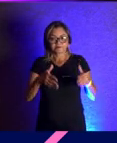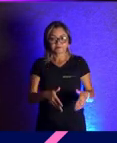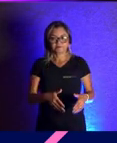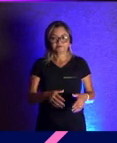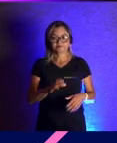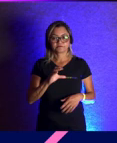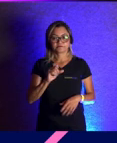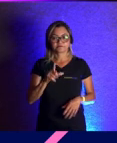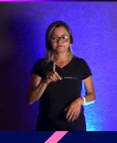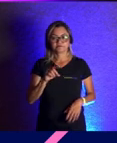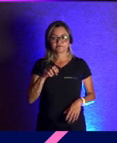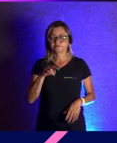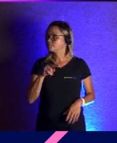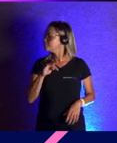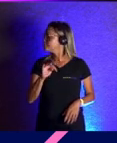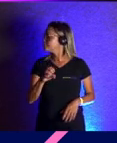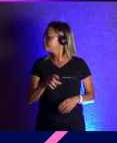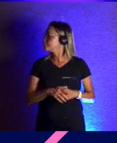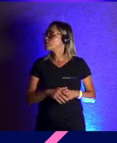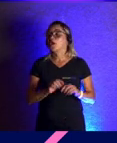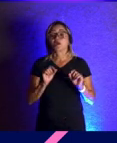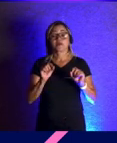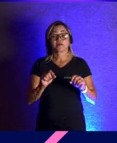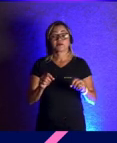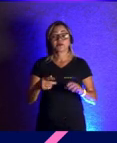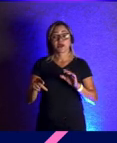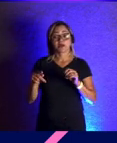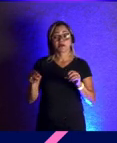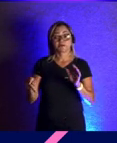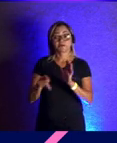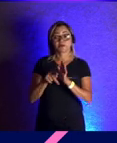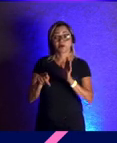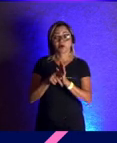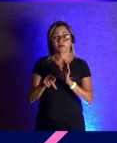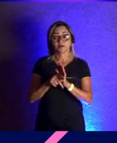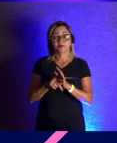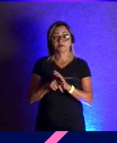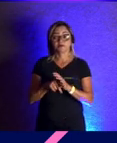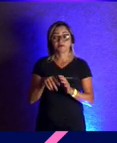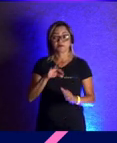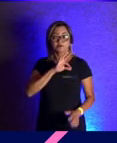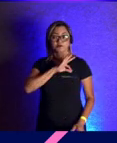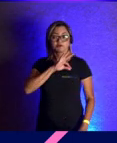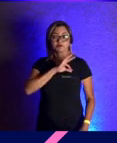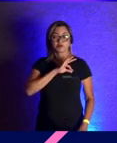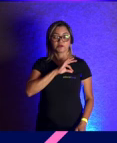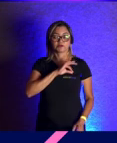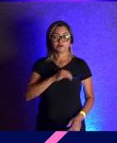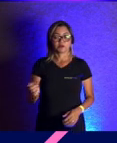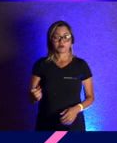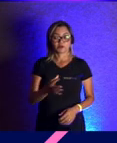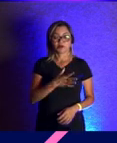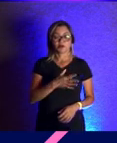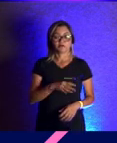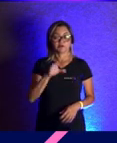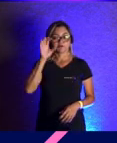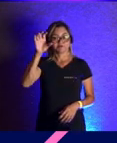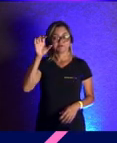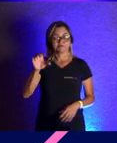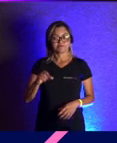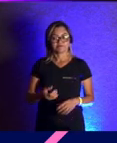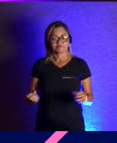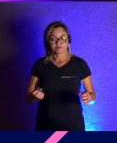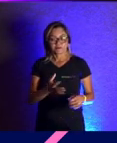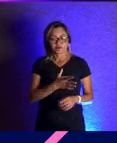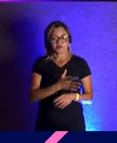qualquer outro que ele fizesse, que assim seria a própria autoridade policial que teria condições de gerar novos mapeamentos atualizados.